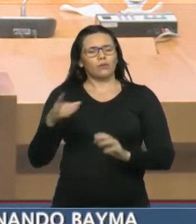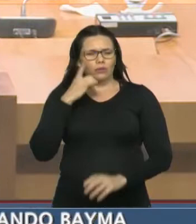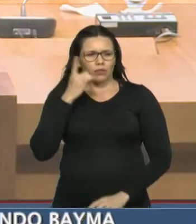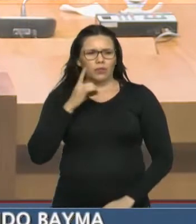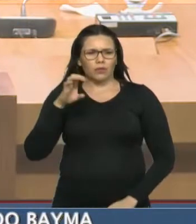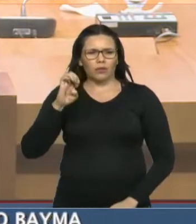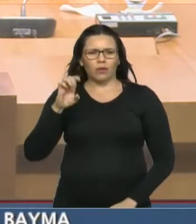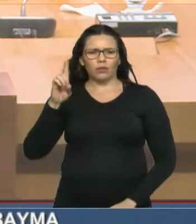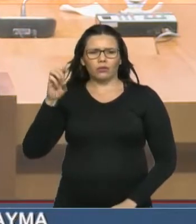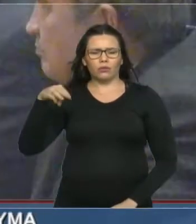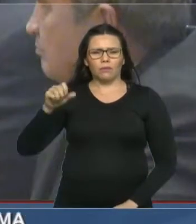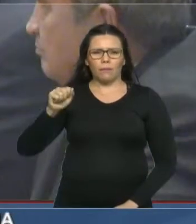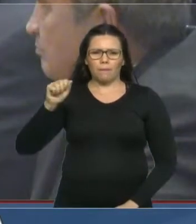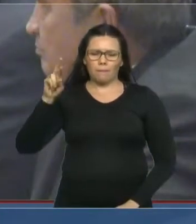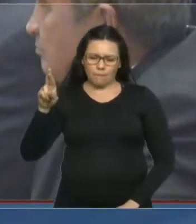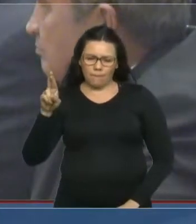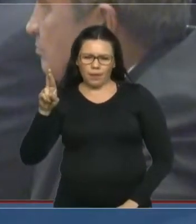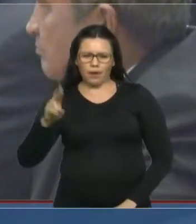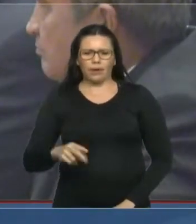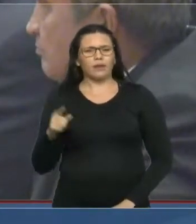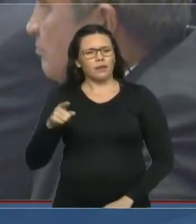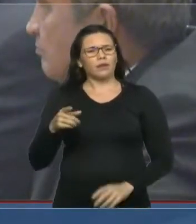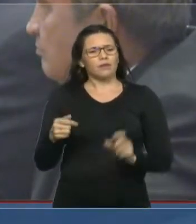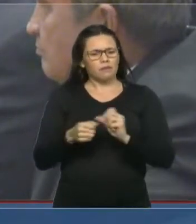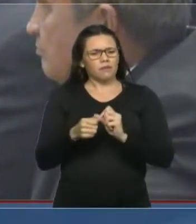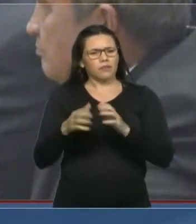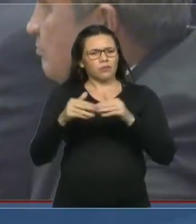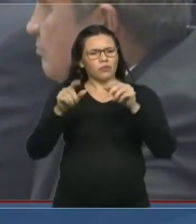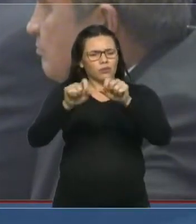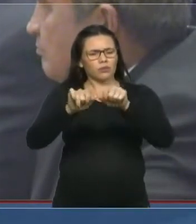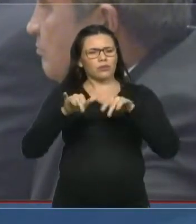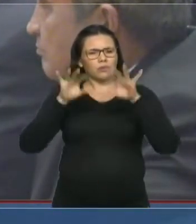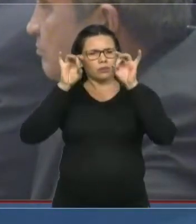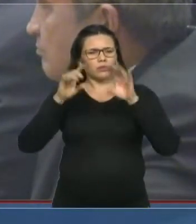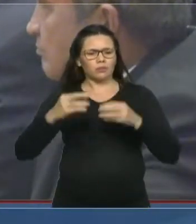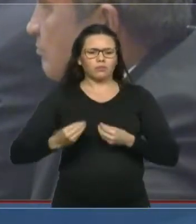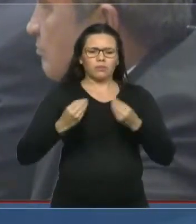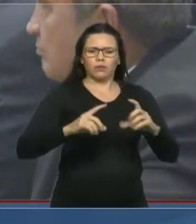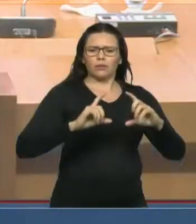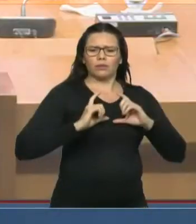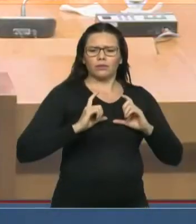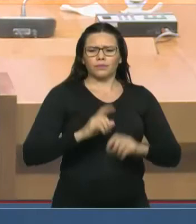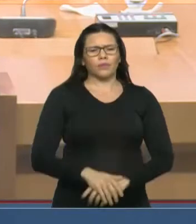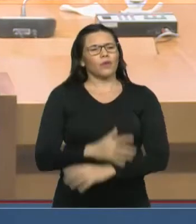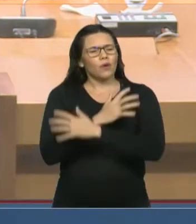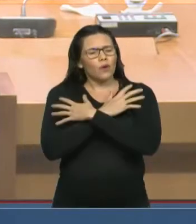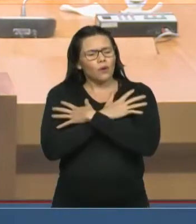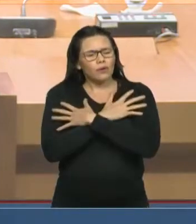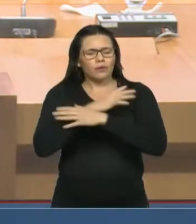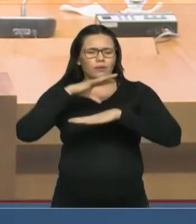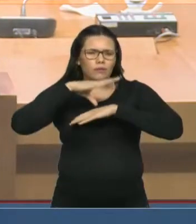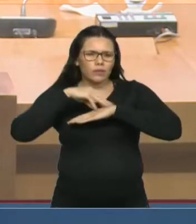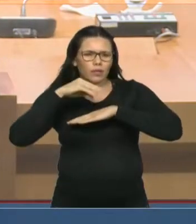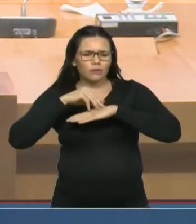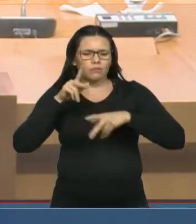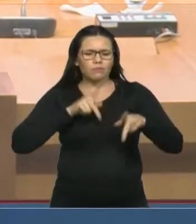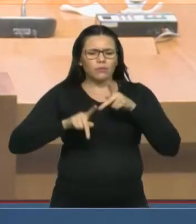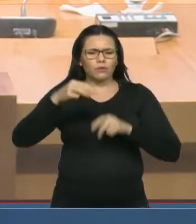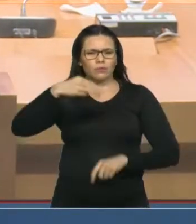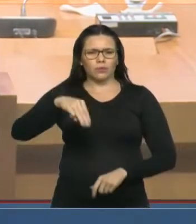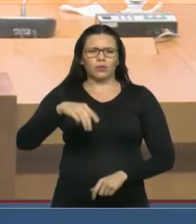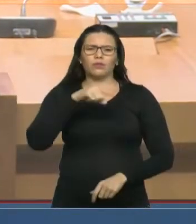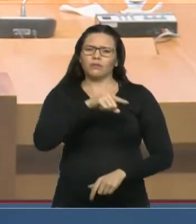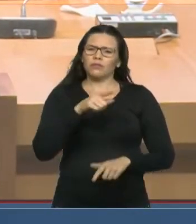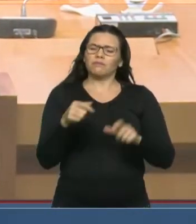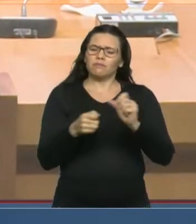pela Assembleia. Leve o abraço dos 42 deputados, o carinho do povo do Maranhão e a certeza de que Vossa Excelência presta